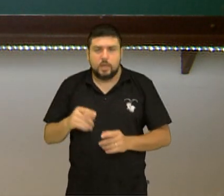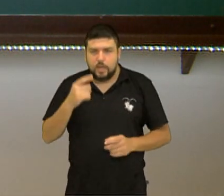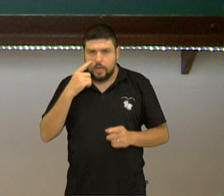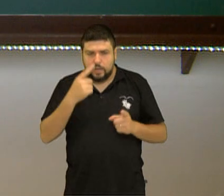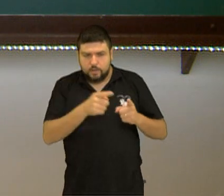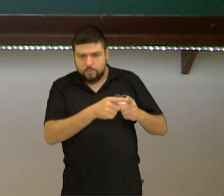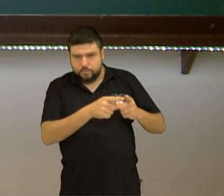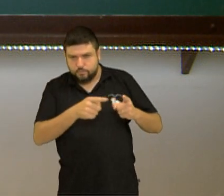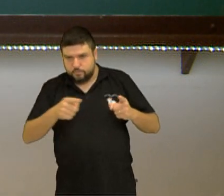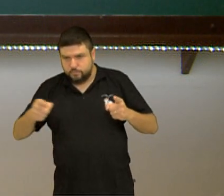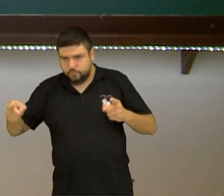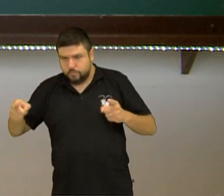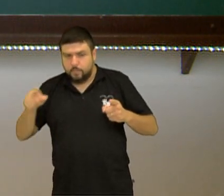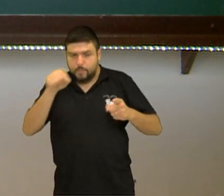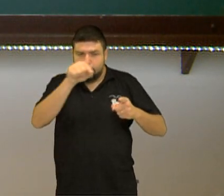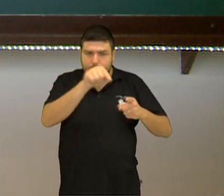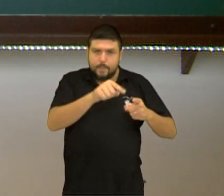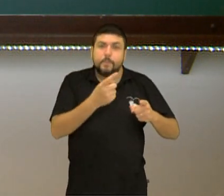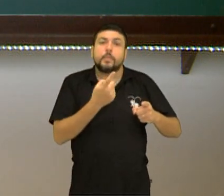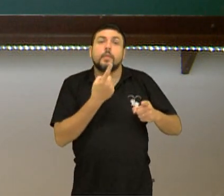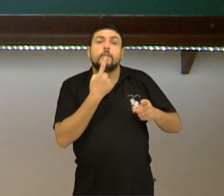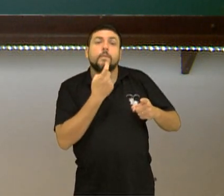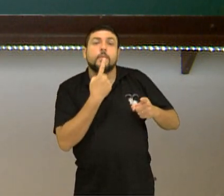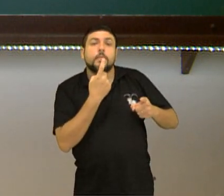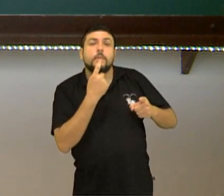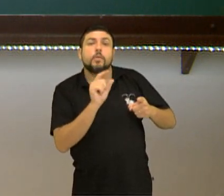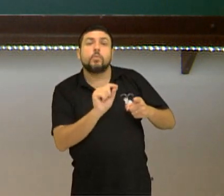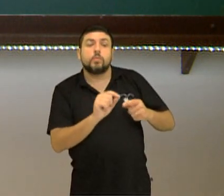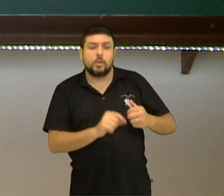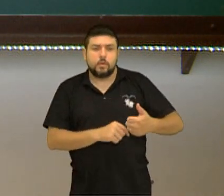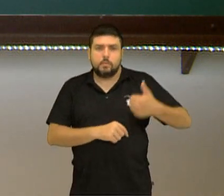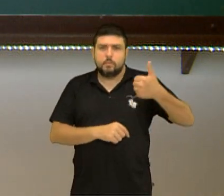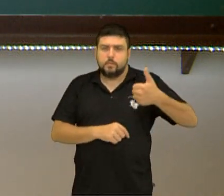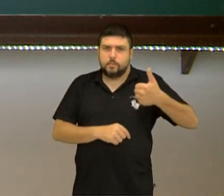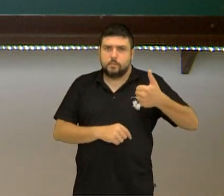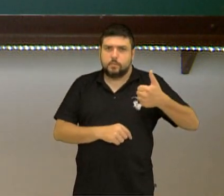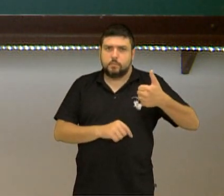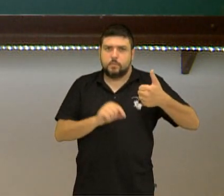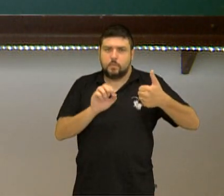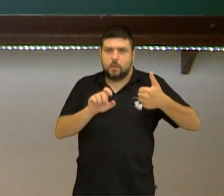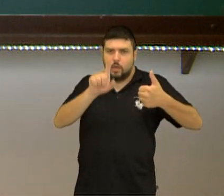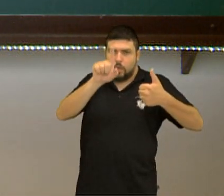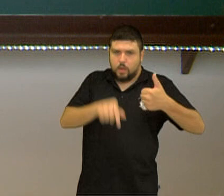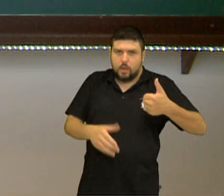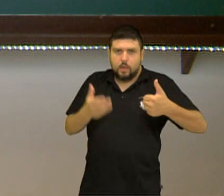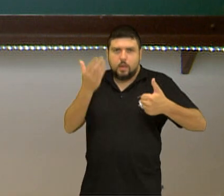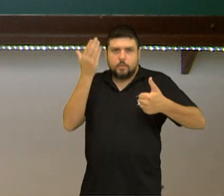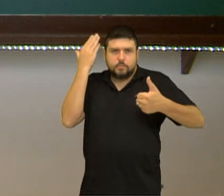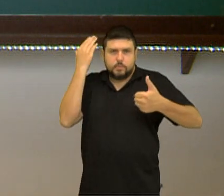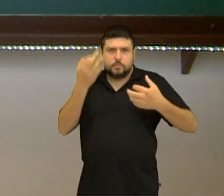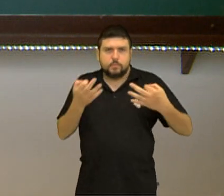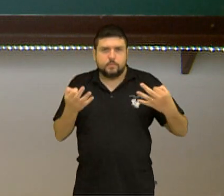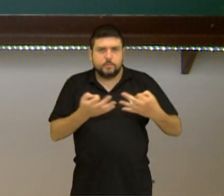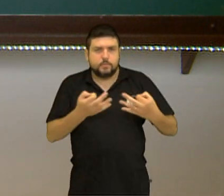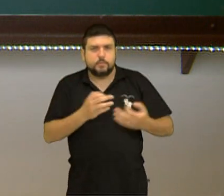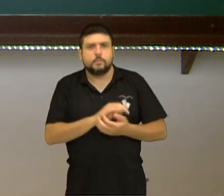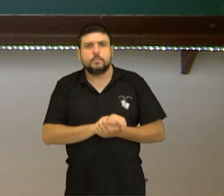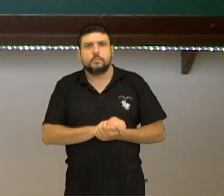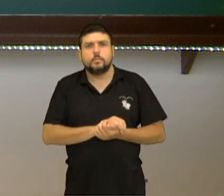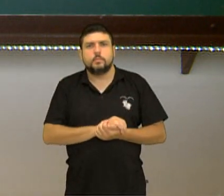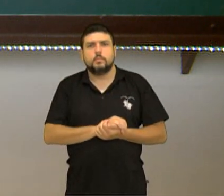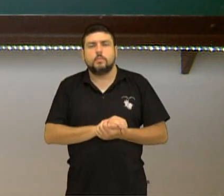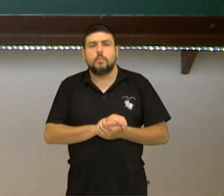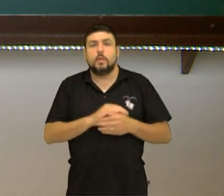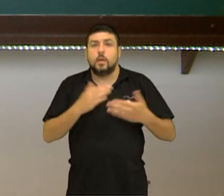que a ação vermelha foi a que aconteceu primeiro. A ação que está no passado perfeito, tá ok?